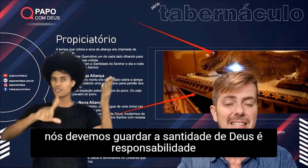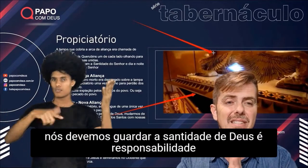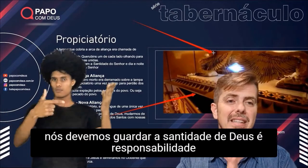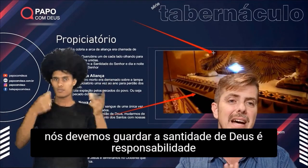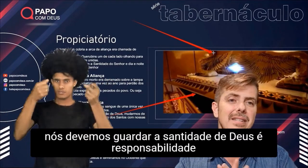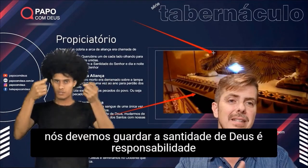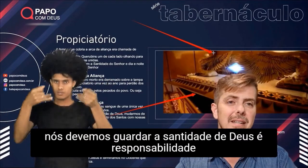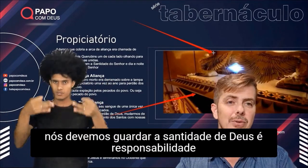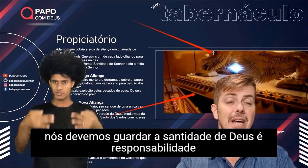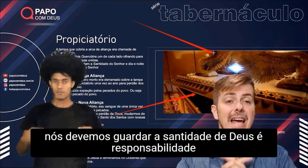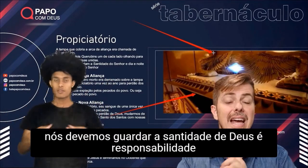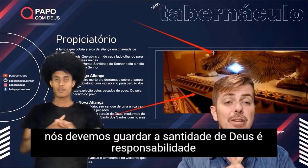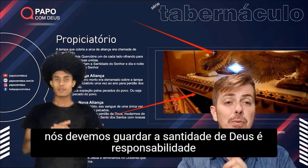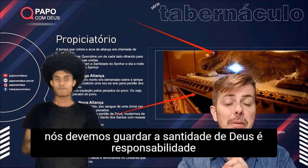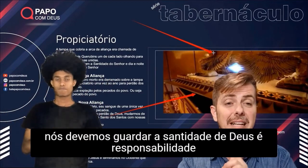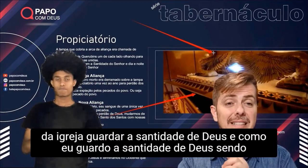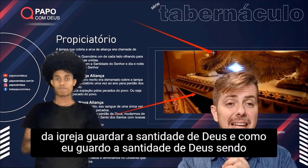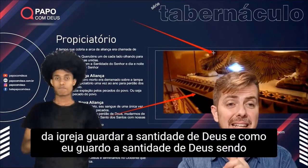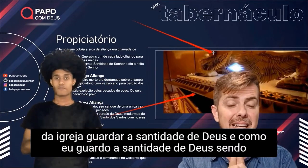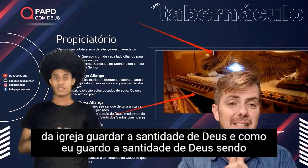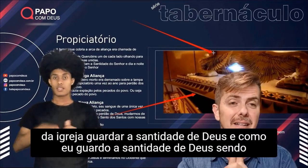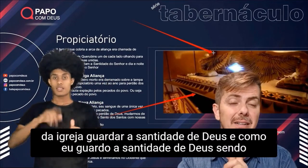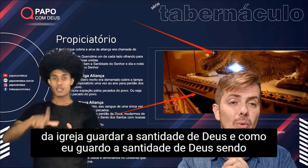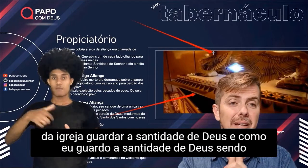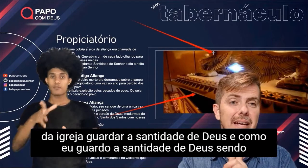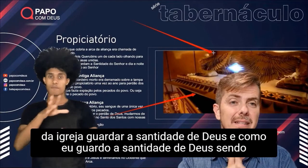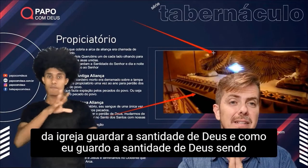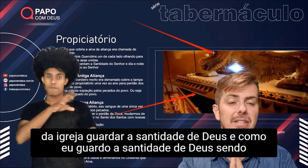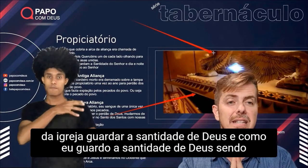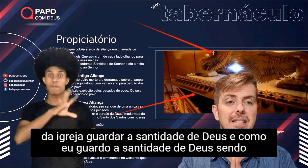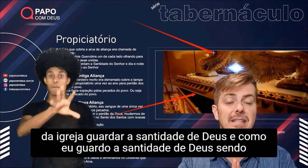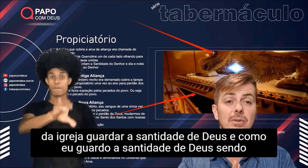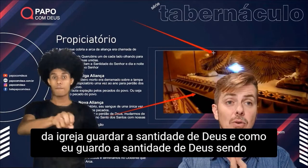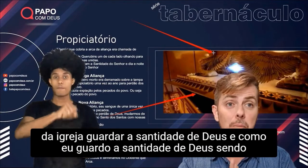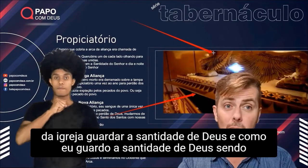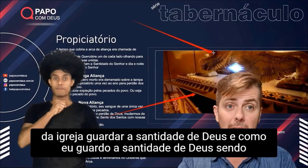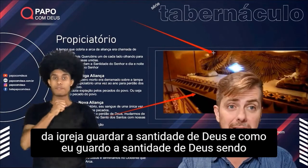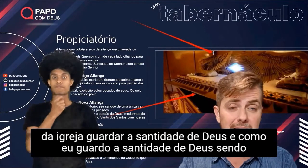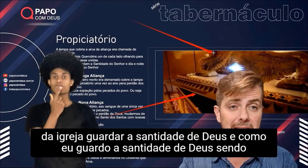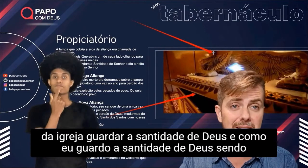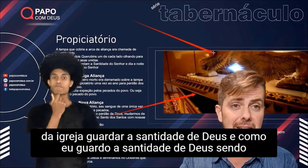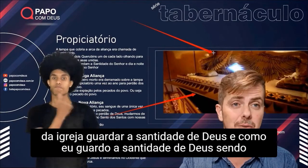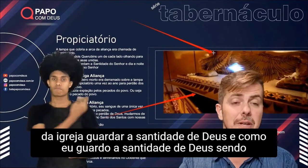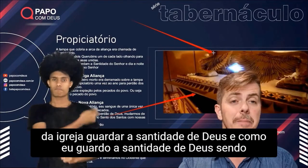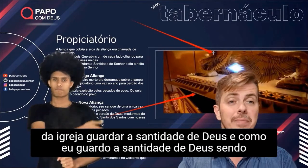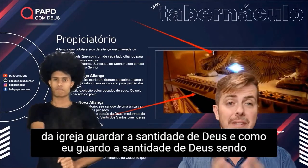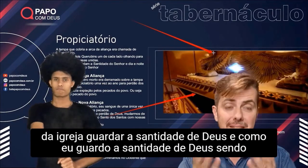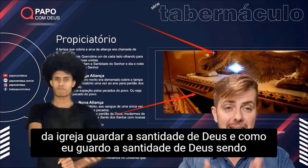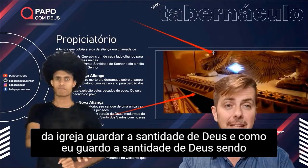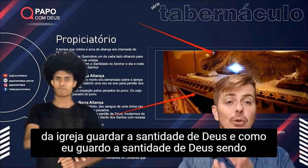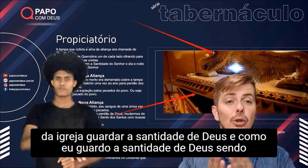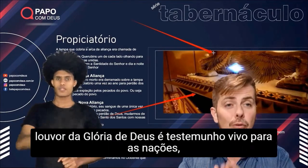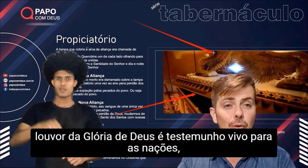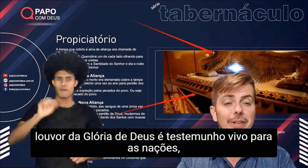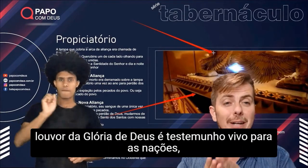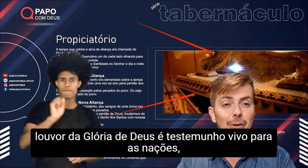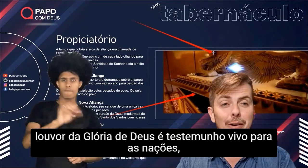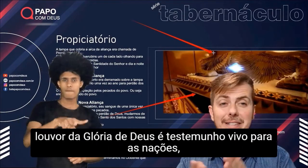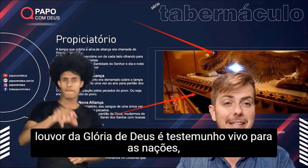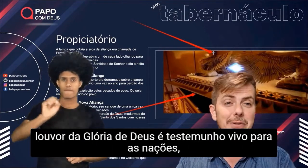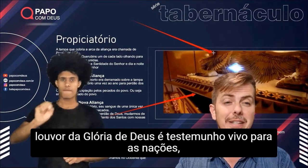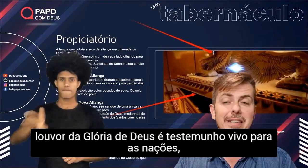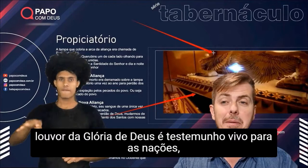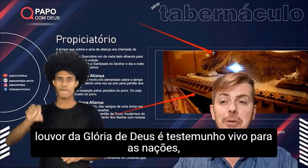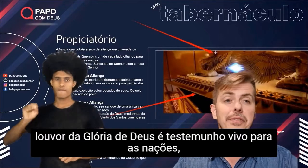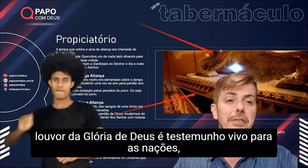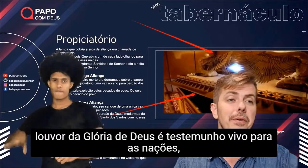a santidade de Deus. É responsabilidade da igreja guardar a santidade de Deus. E como eu guardo a santidade de Deus? Sendo louvor da glória